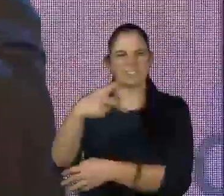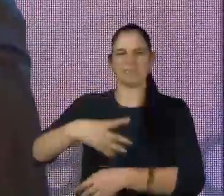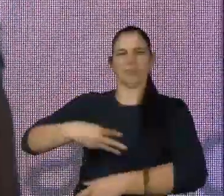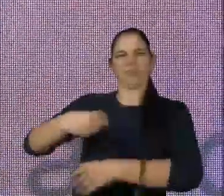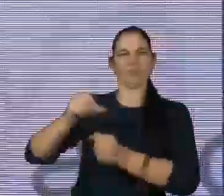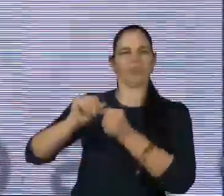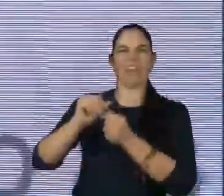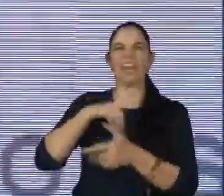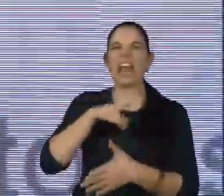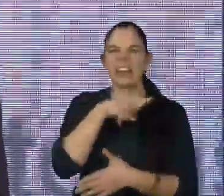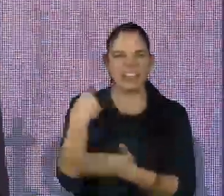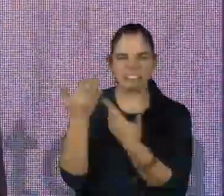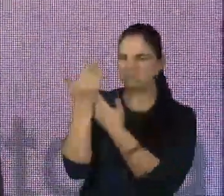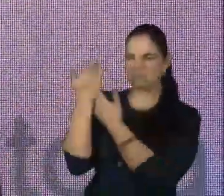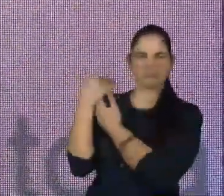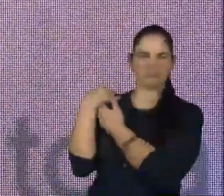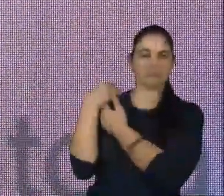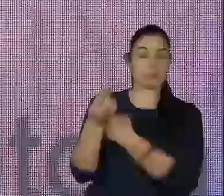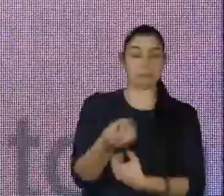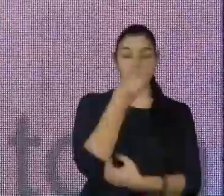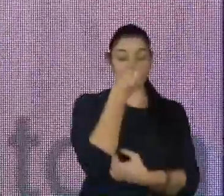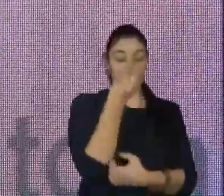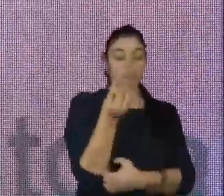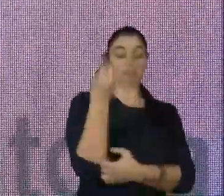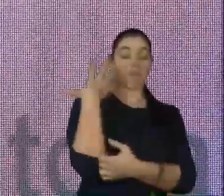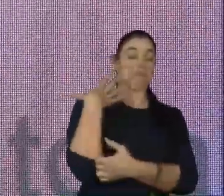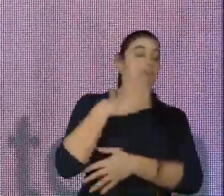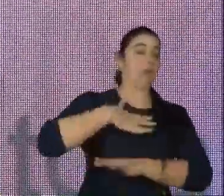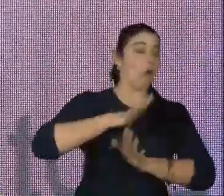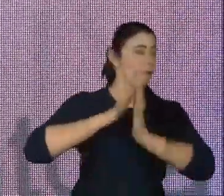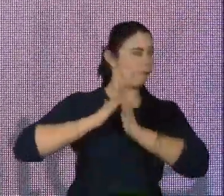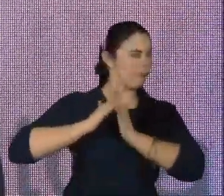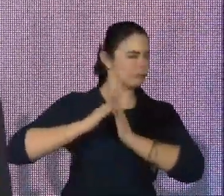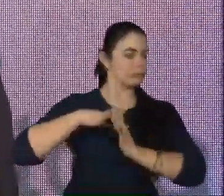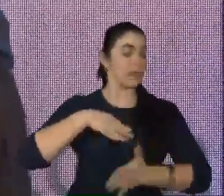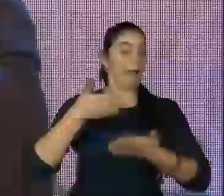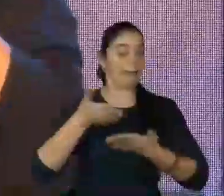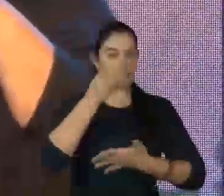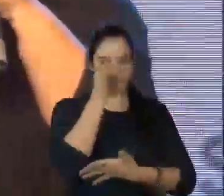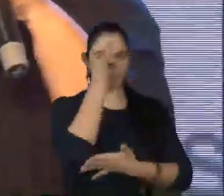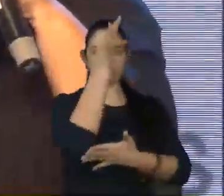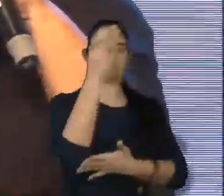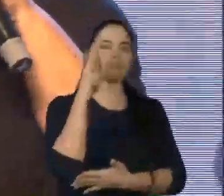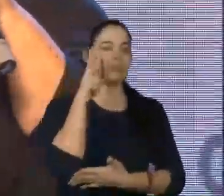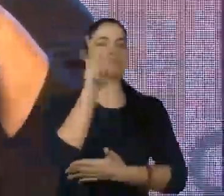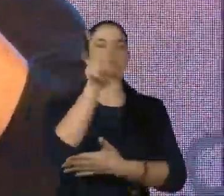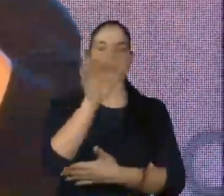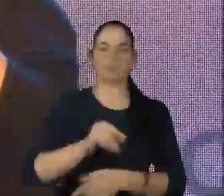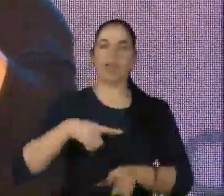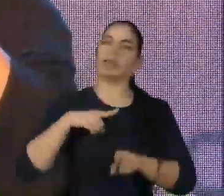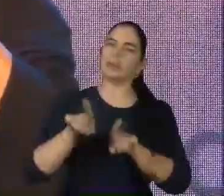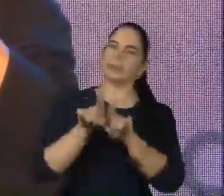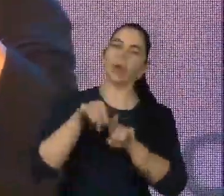muito atrasado, porque aquilo pode, de repente, confundir vocês. Olhem daqui para frente. E outras referências,